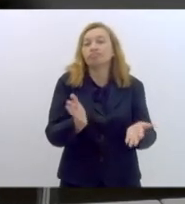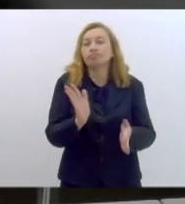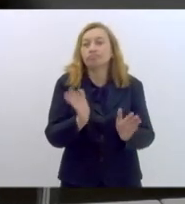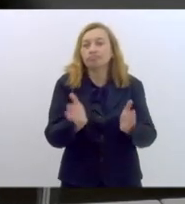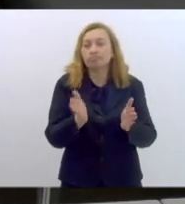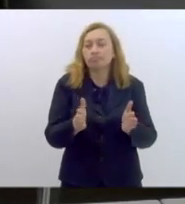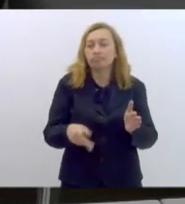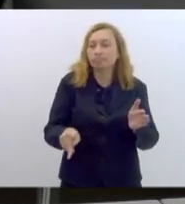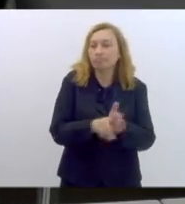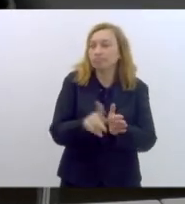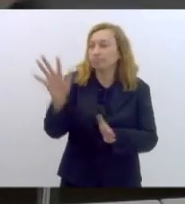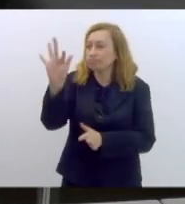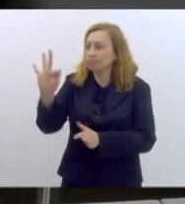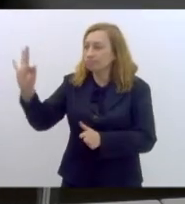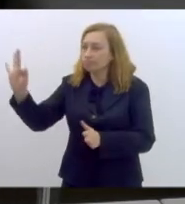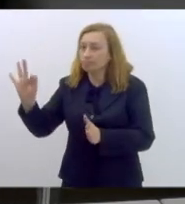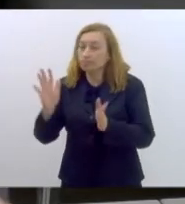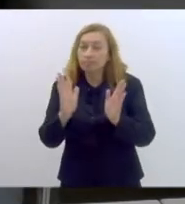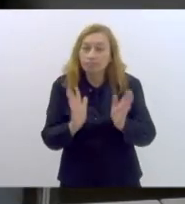esfera federal que eles estão